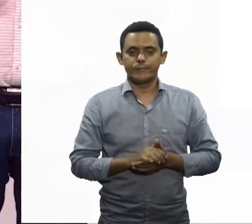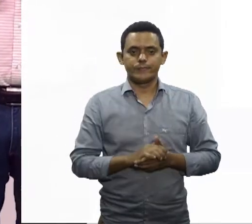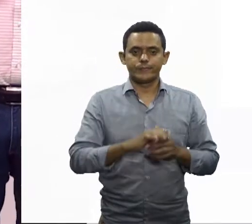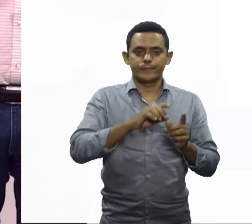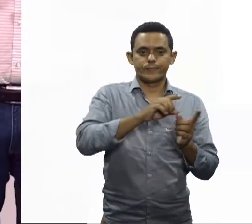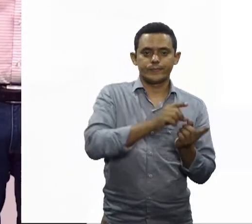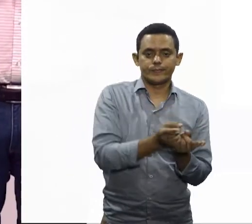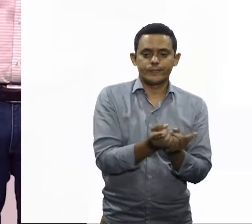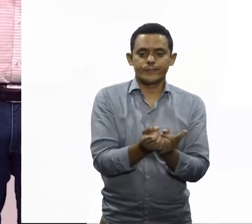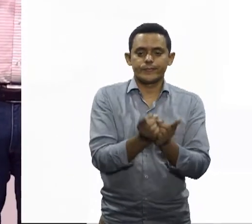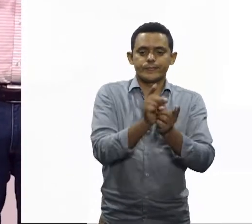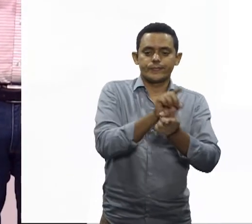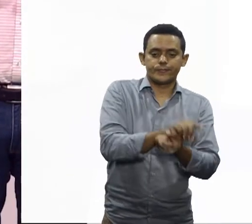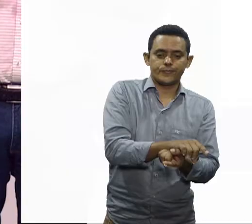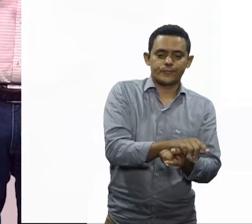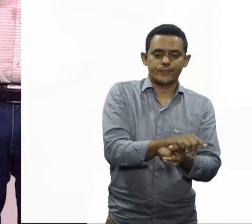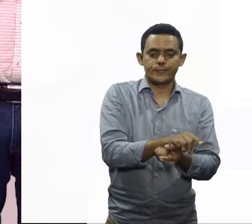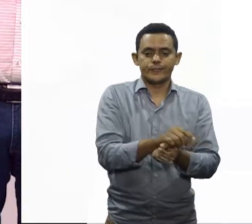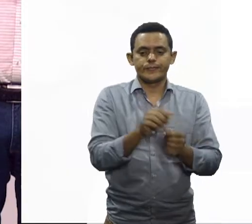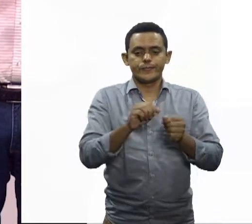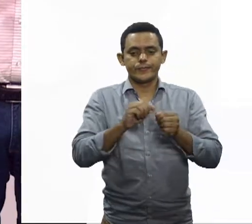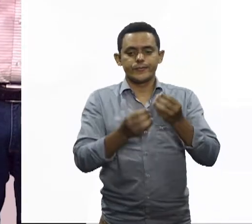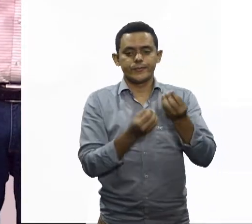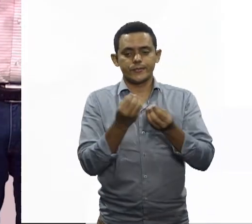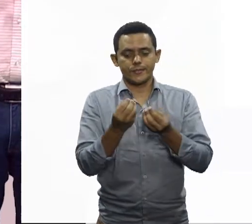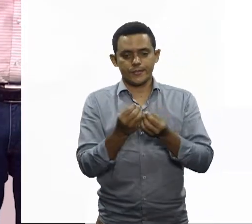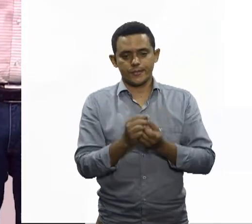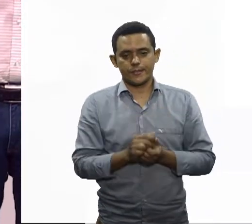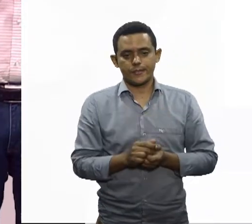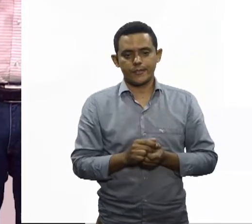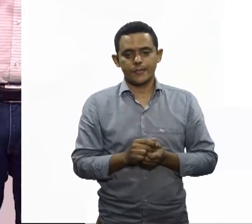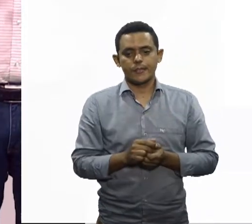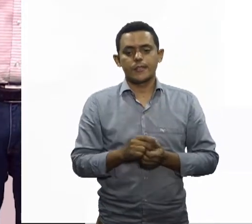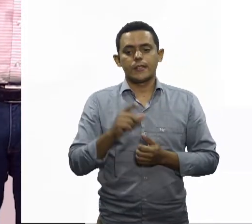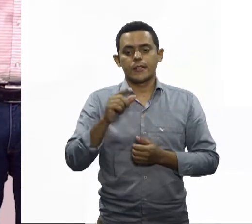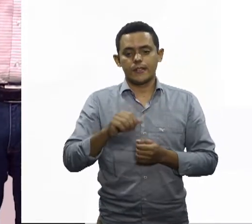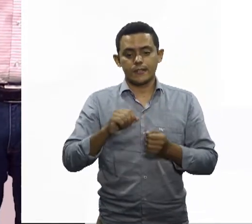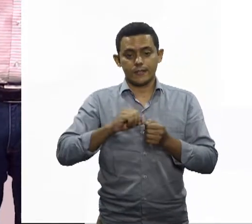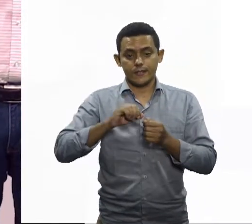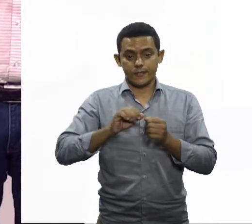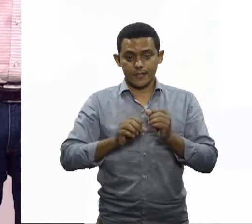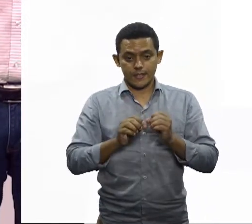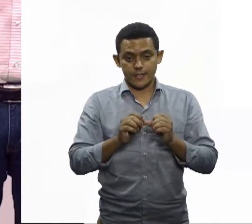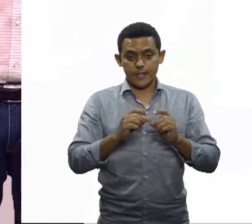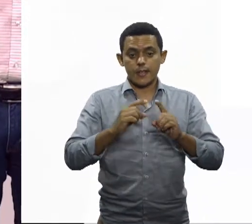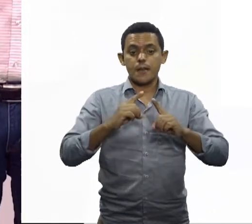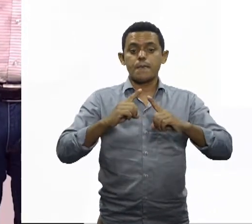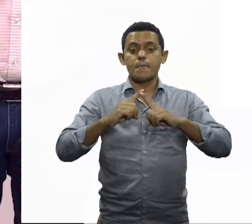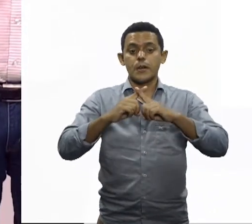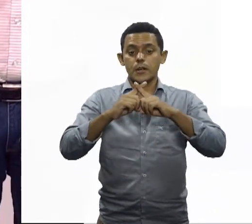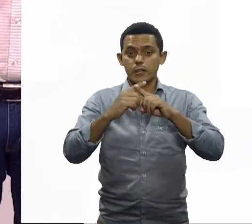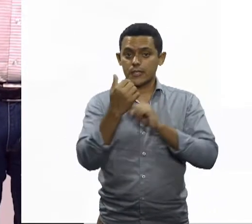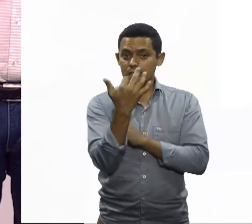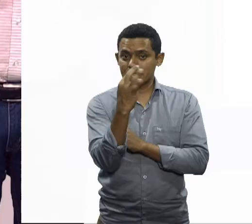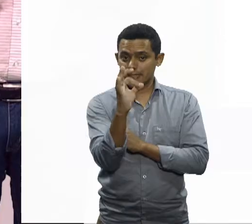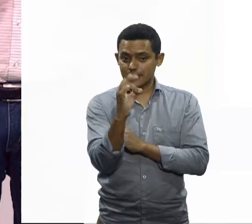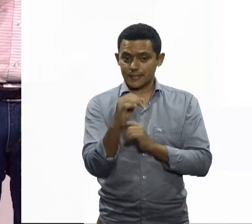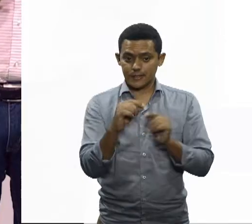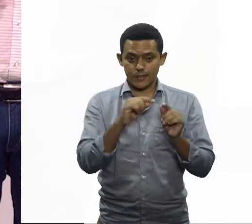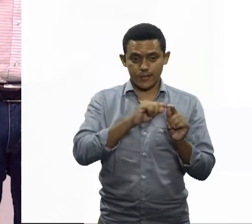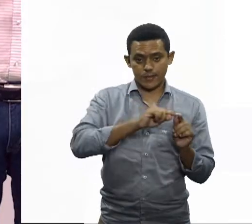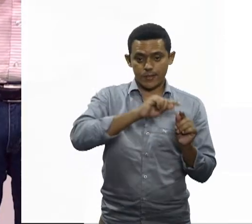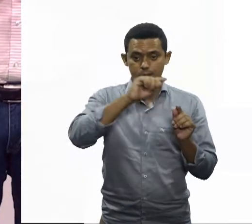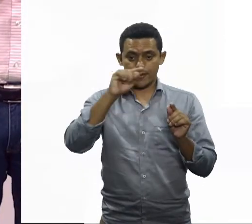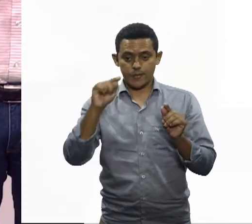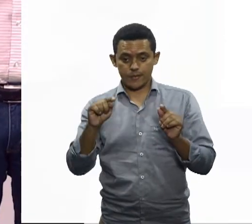para uma unidade imediatamente menor, então você deve multiplicar por 10, certo? Então ali se eu